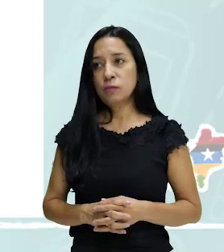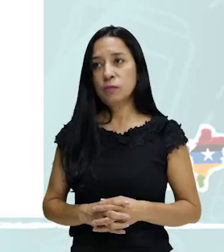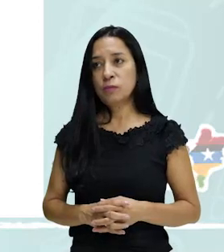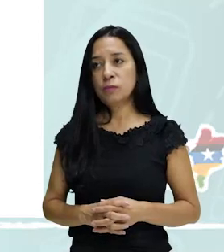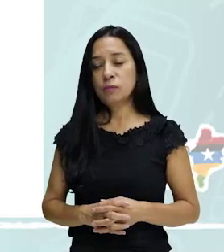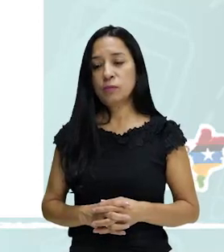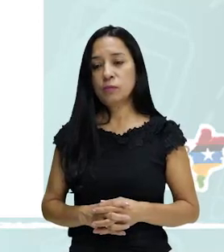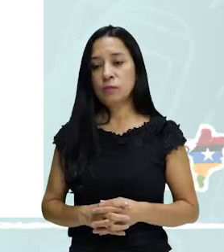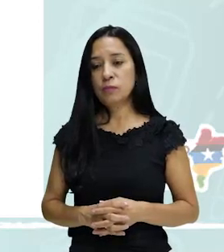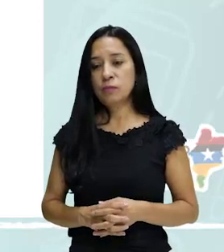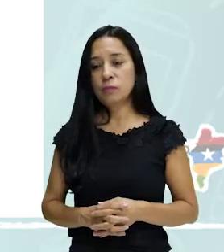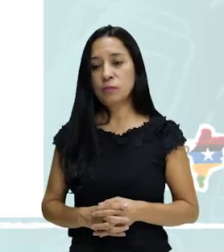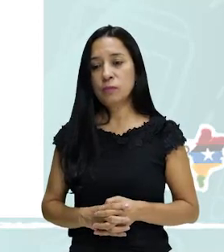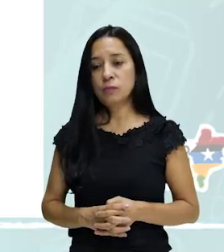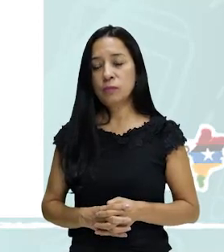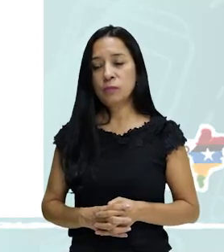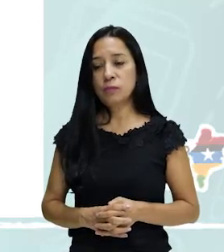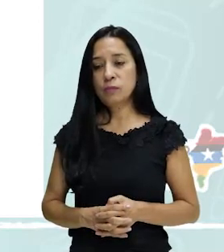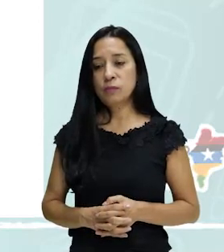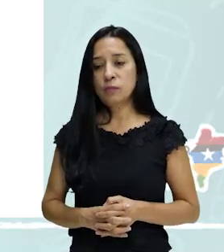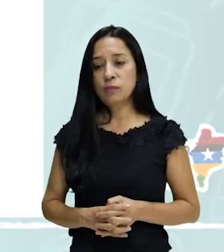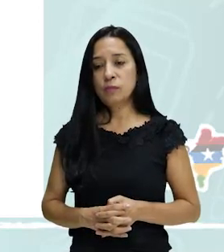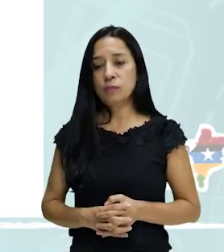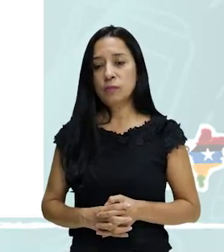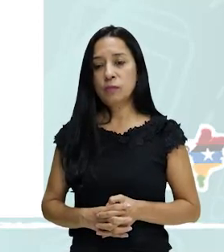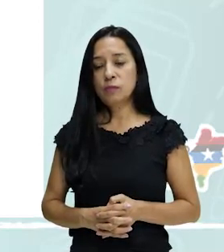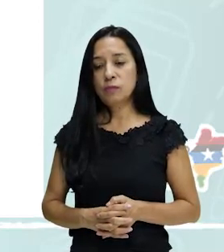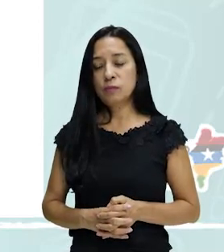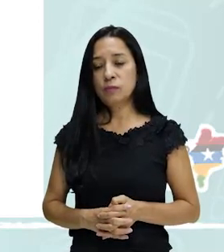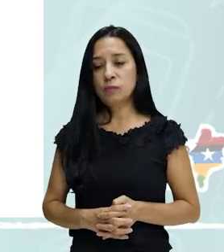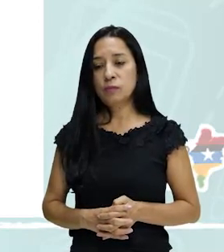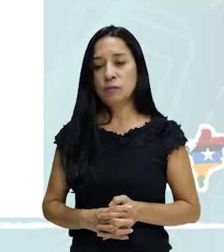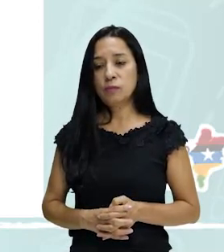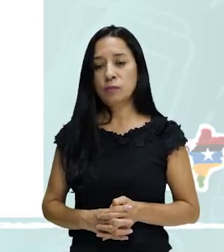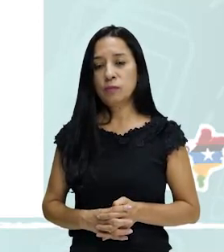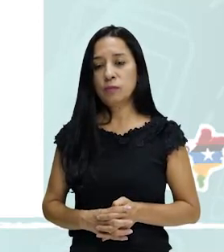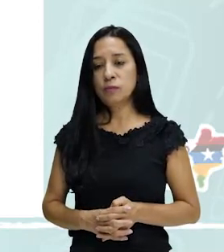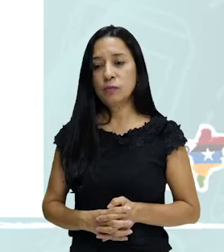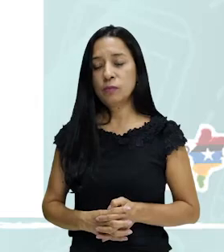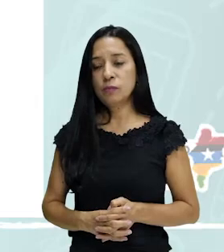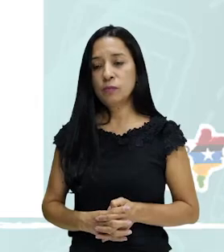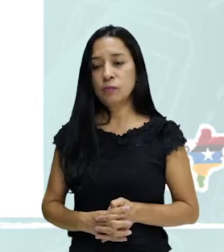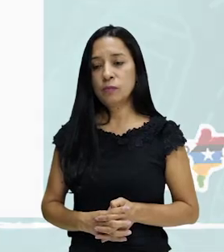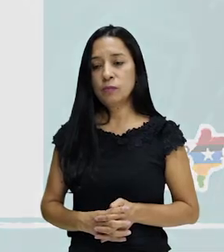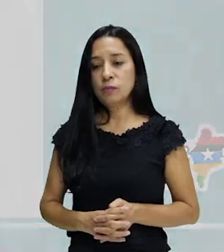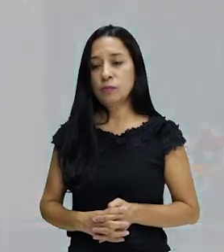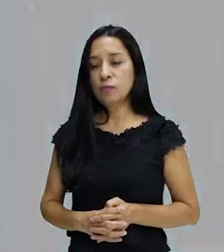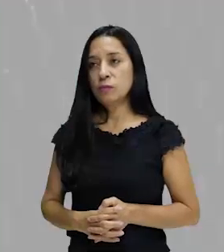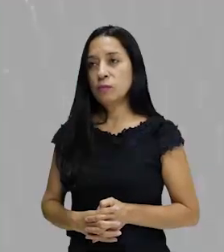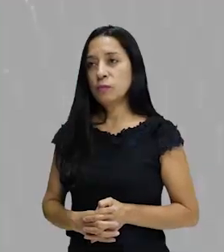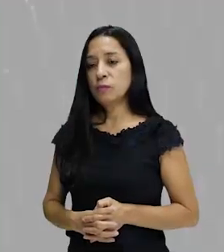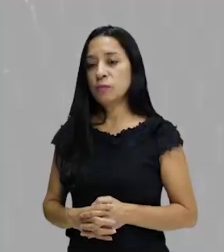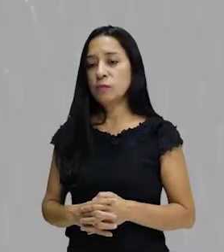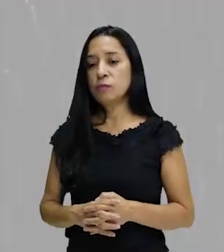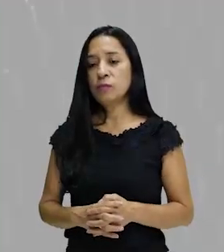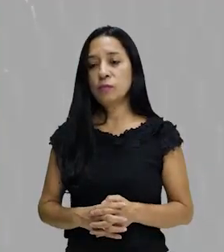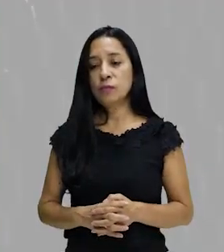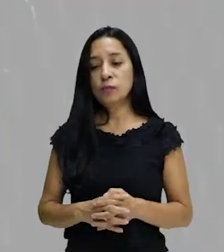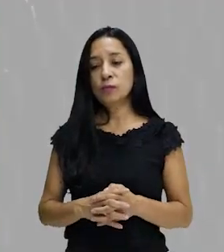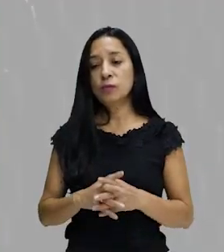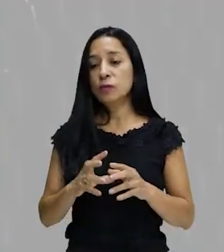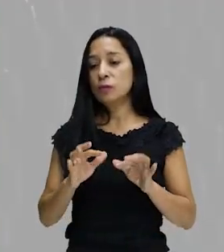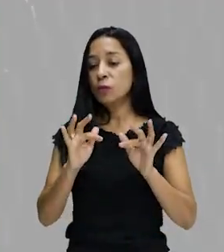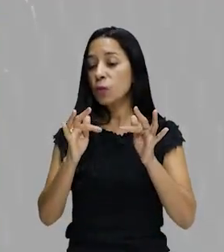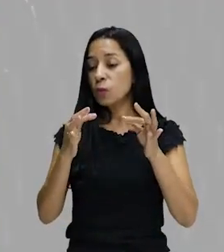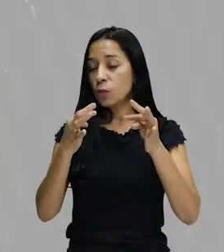atingindo a estaca de concreto, né? Que vai se encontrar logo ali embaixo, tá certo? Então, todo esse processo, né,